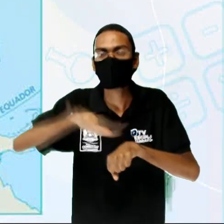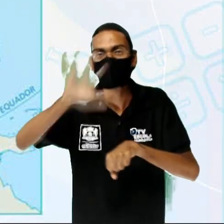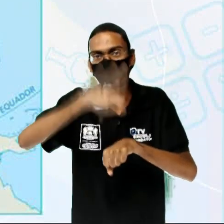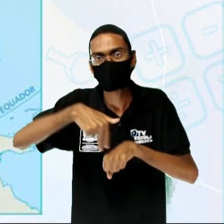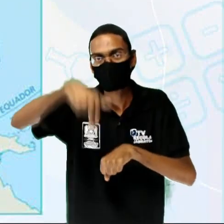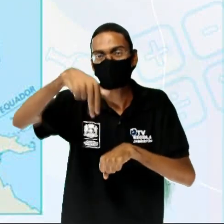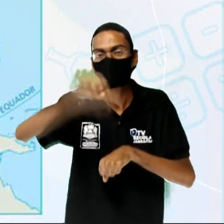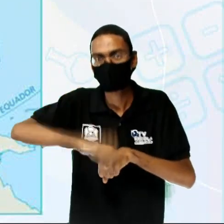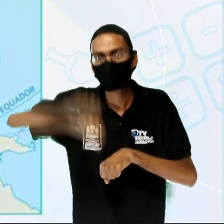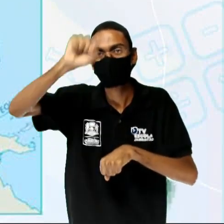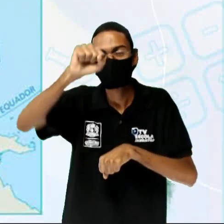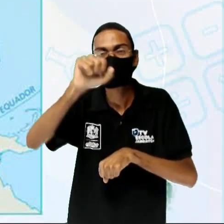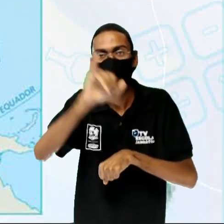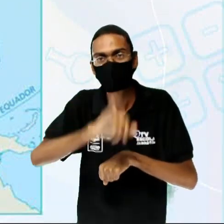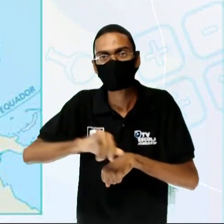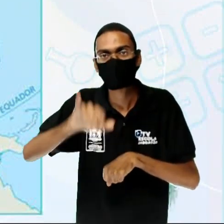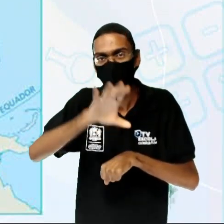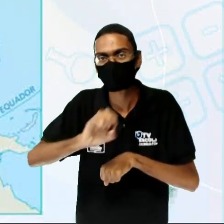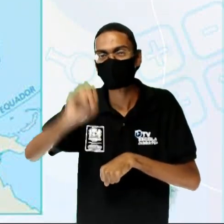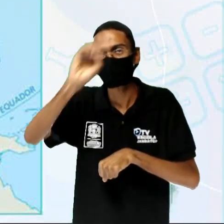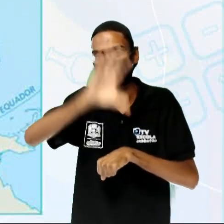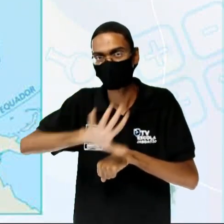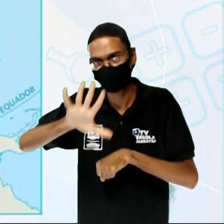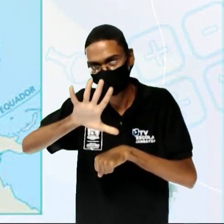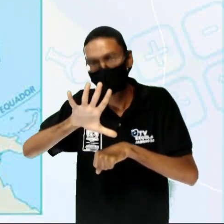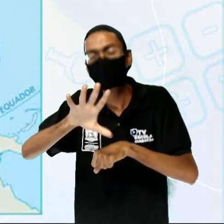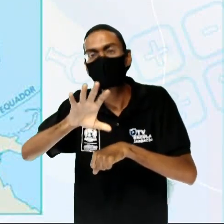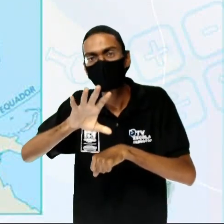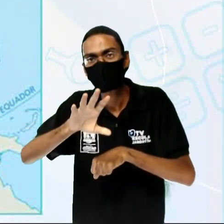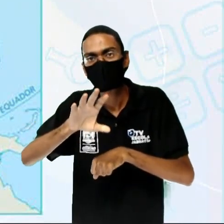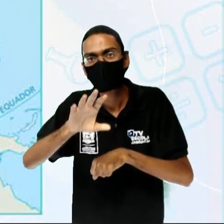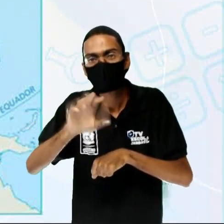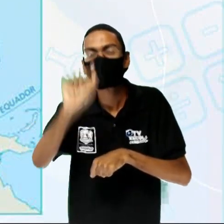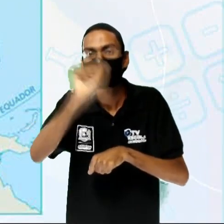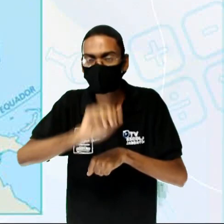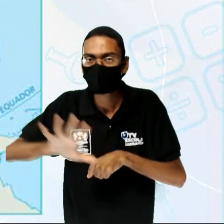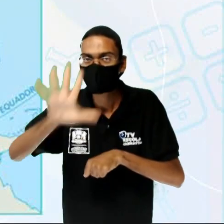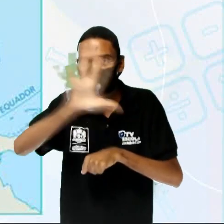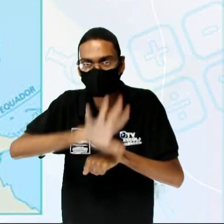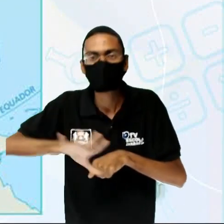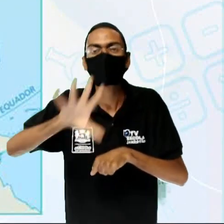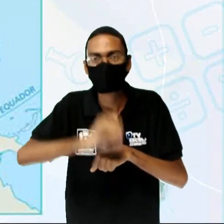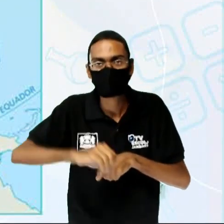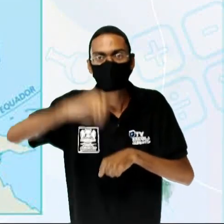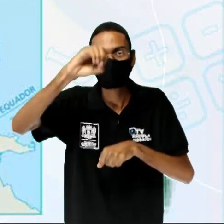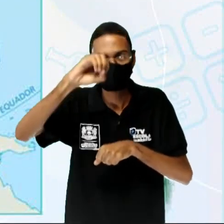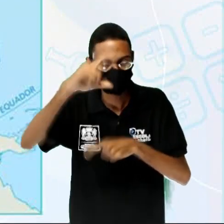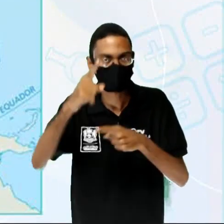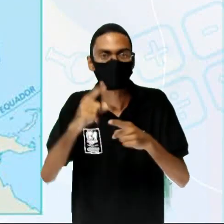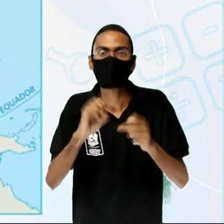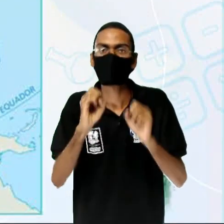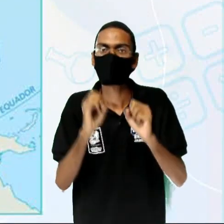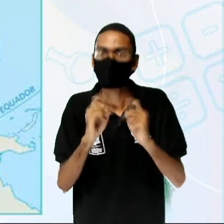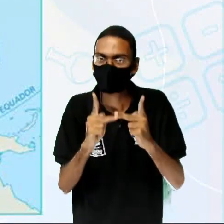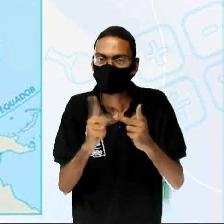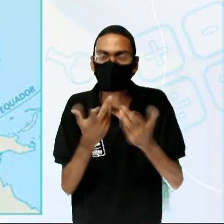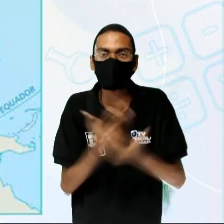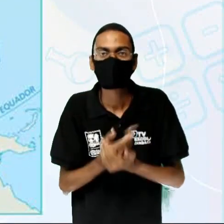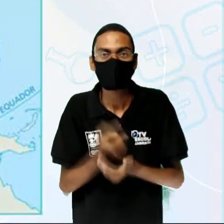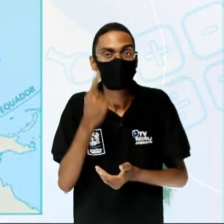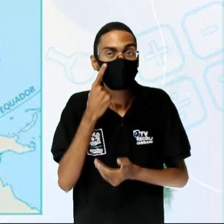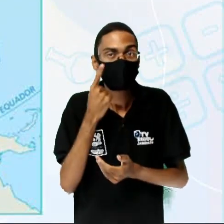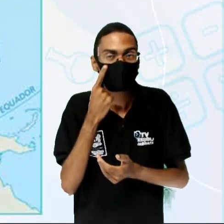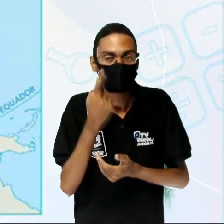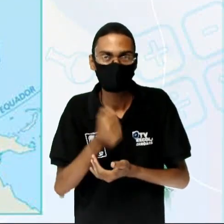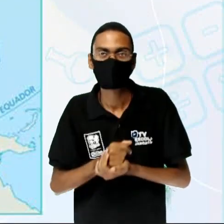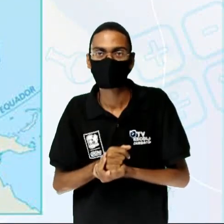Sudeste, Ásia Oriental, Ásia Oriente Médio ou Ásia Ocidental. Então, veja bem,